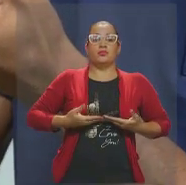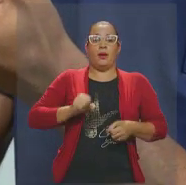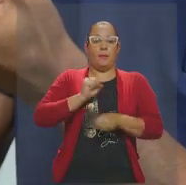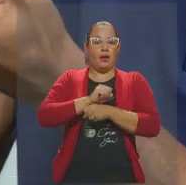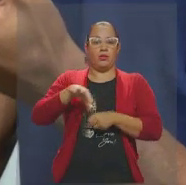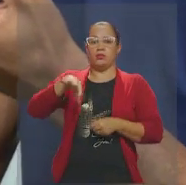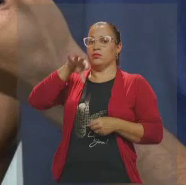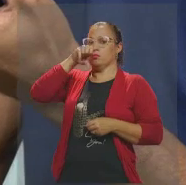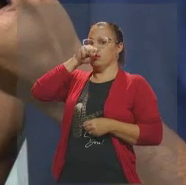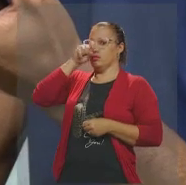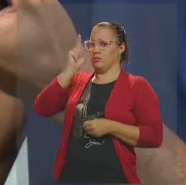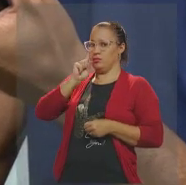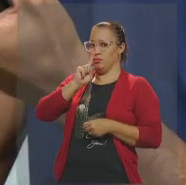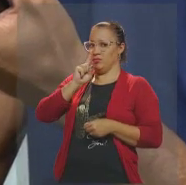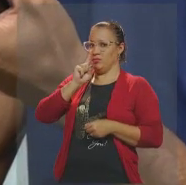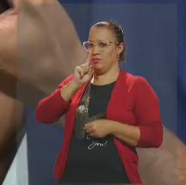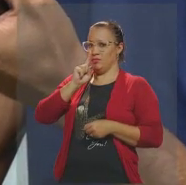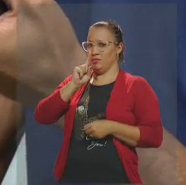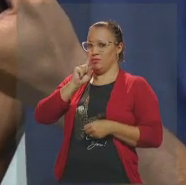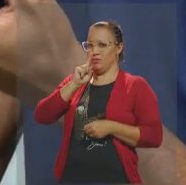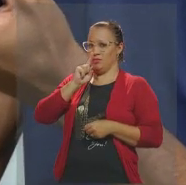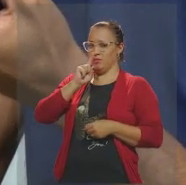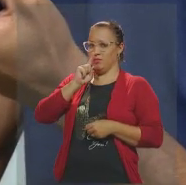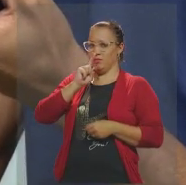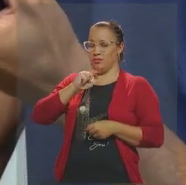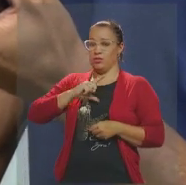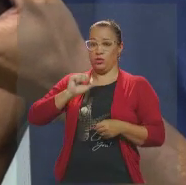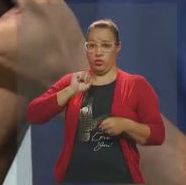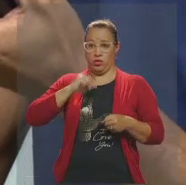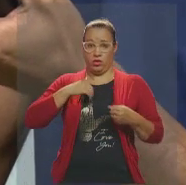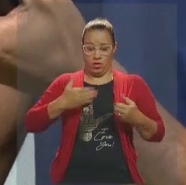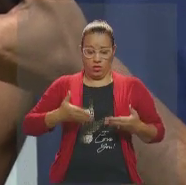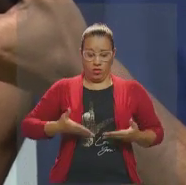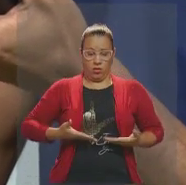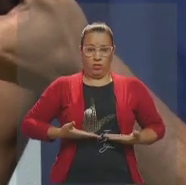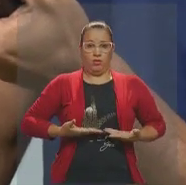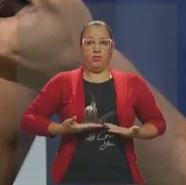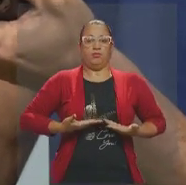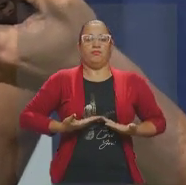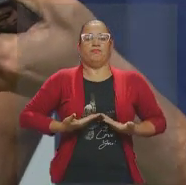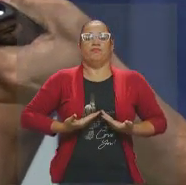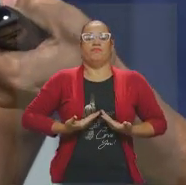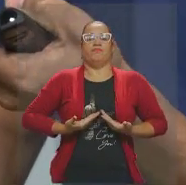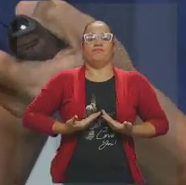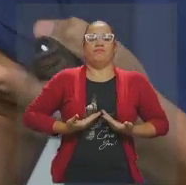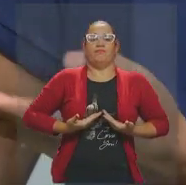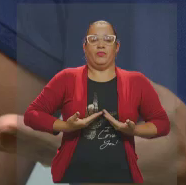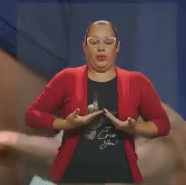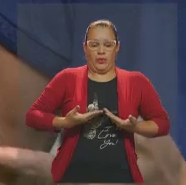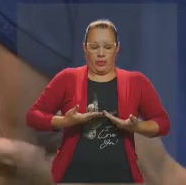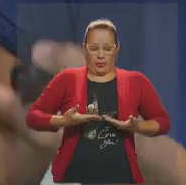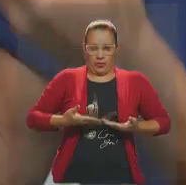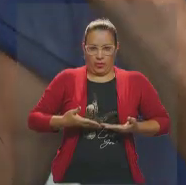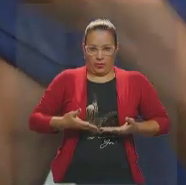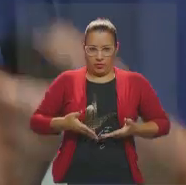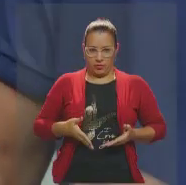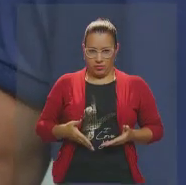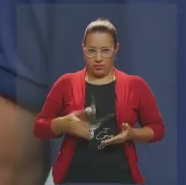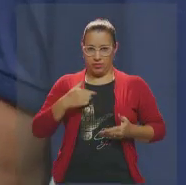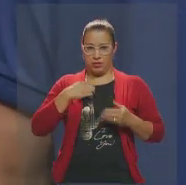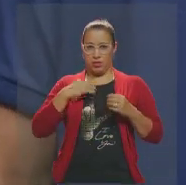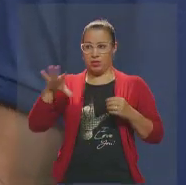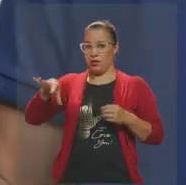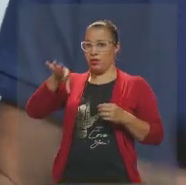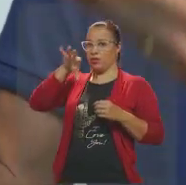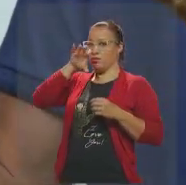pulmão. Quando esse diafragma ele se contrair, a contração dele faz ele descer. Quando ele desce, olha lá, o ar entrou